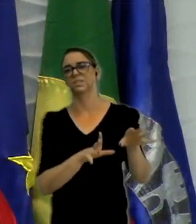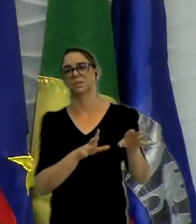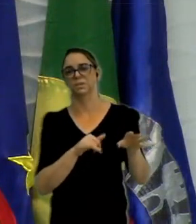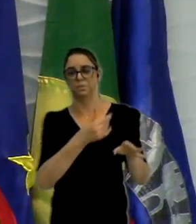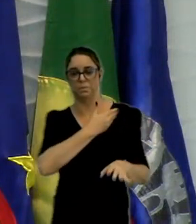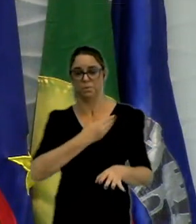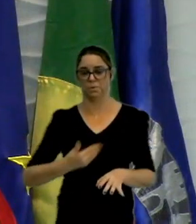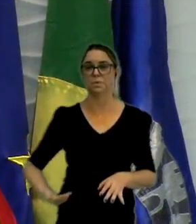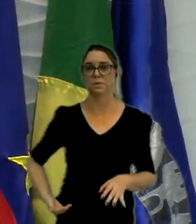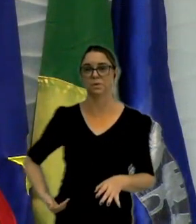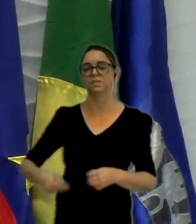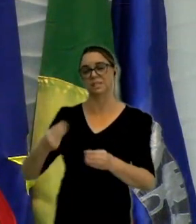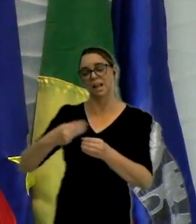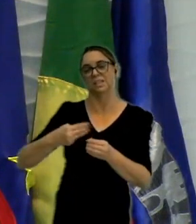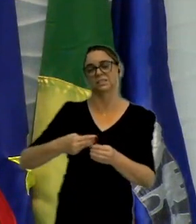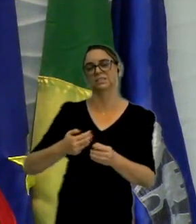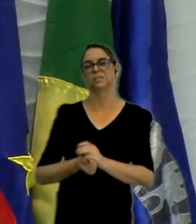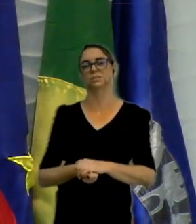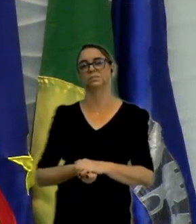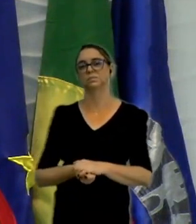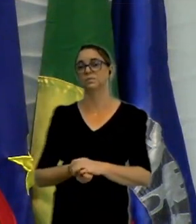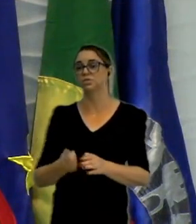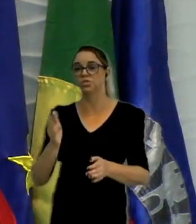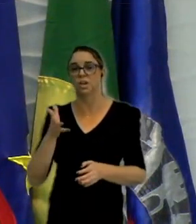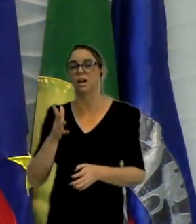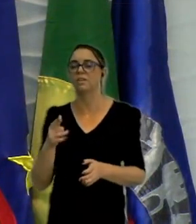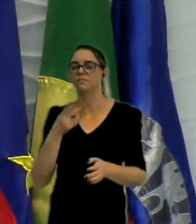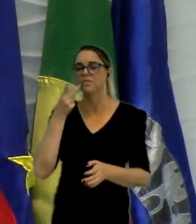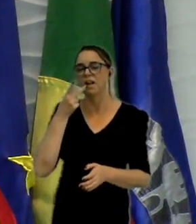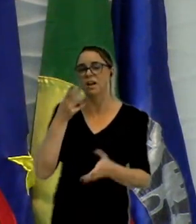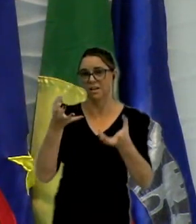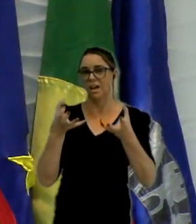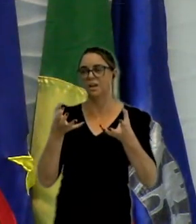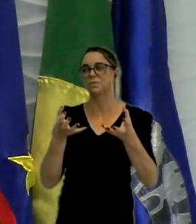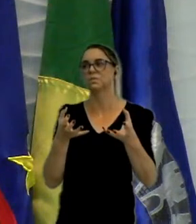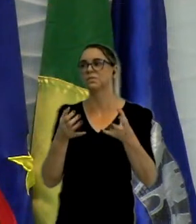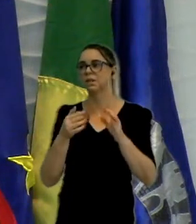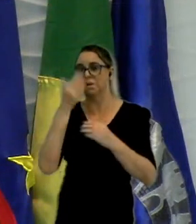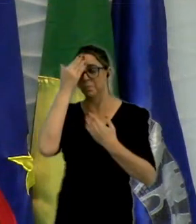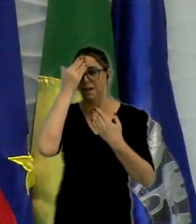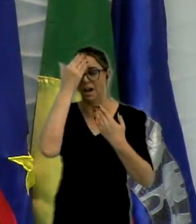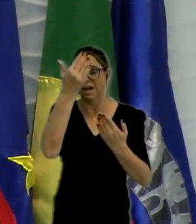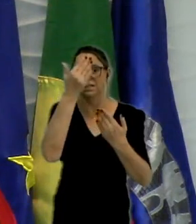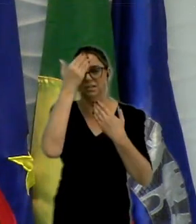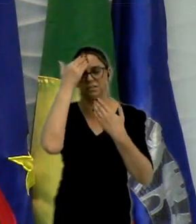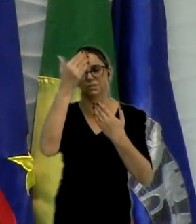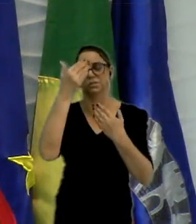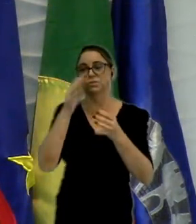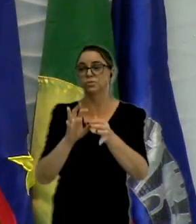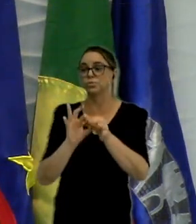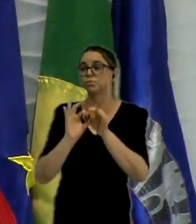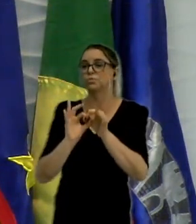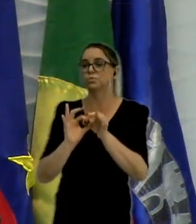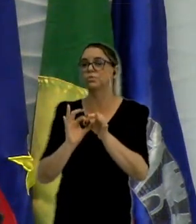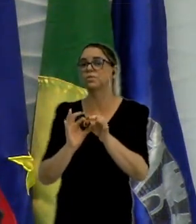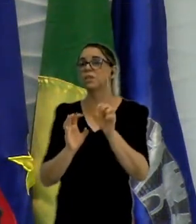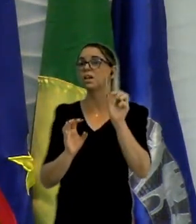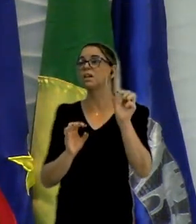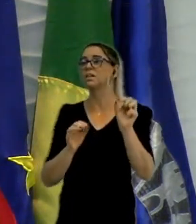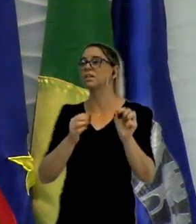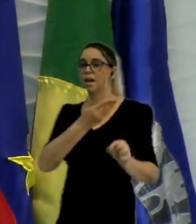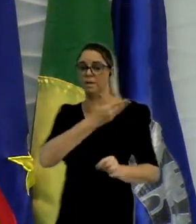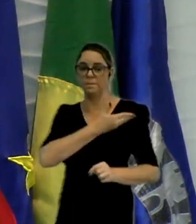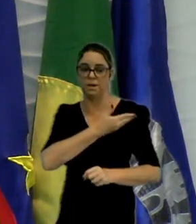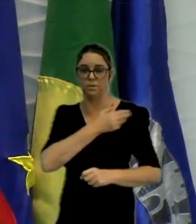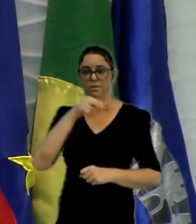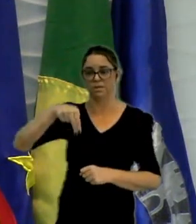Público Municipal. E desde já eu quero aqui agradecer a parceria que está dando certo e vai dar mais certo ainda do nosso amigo